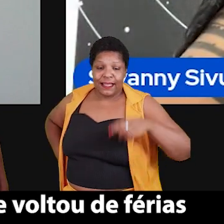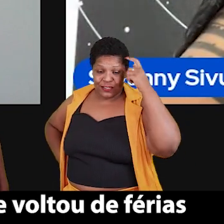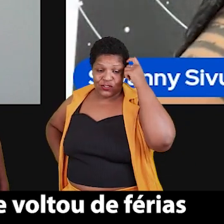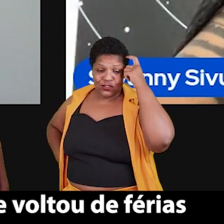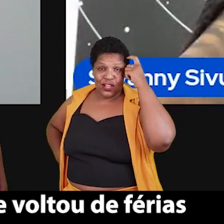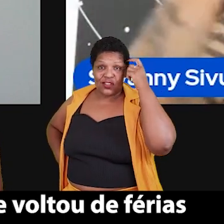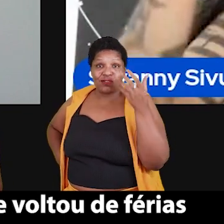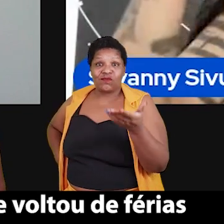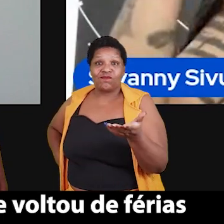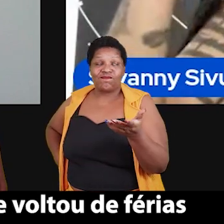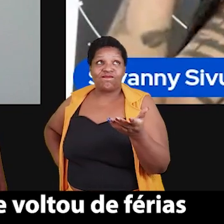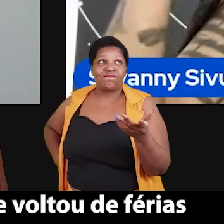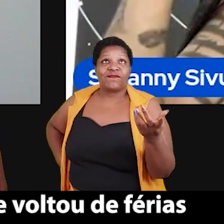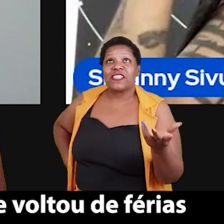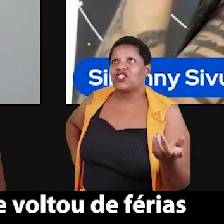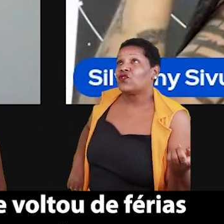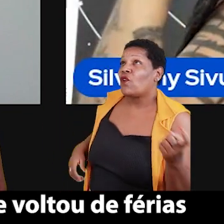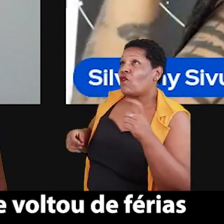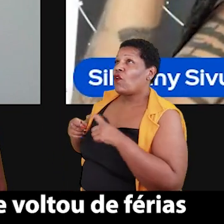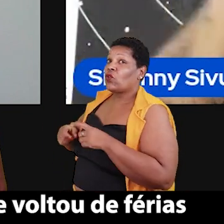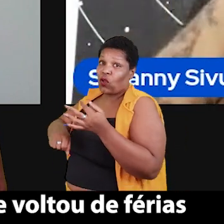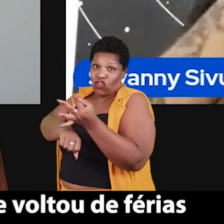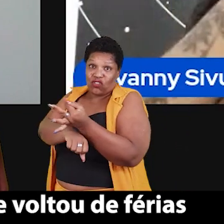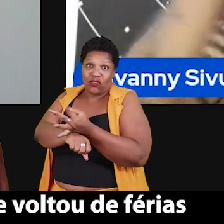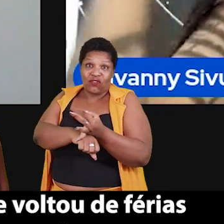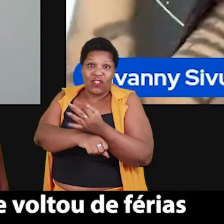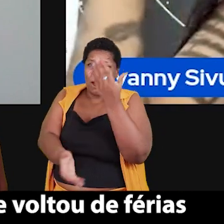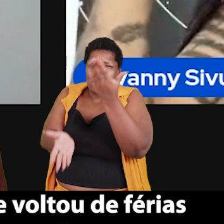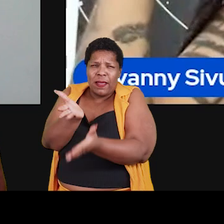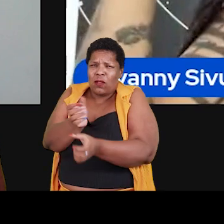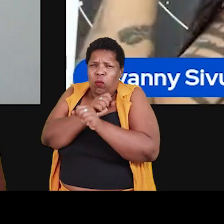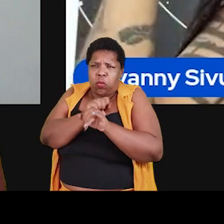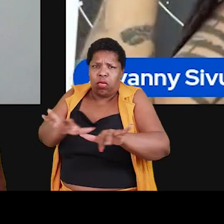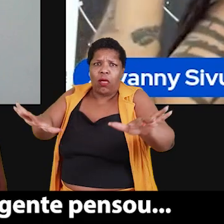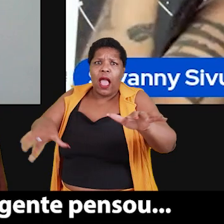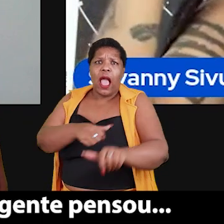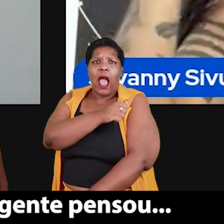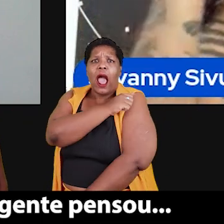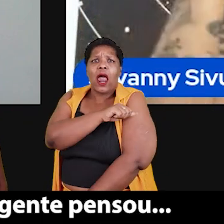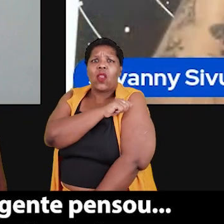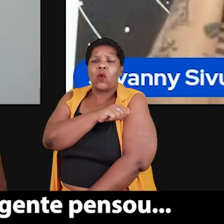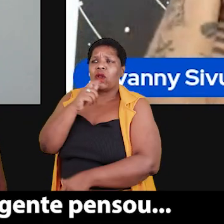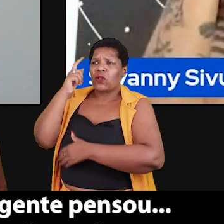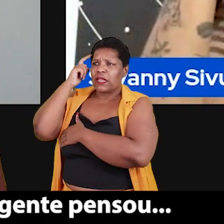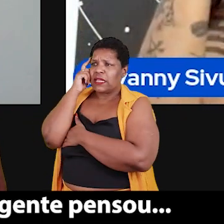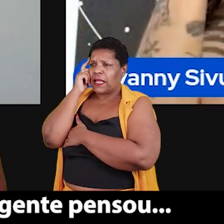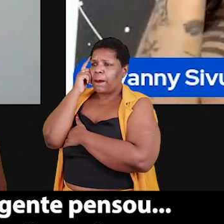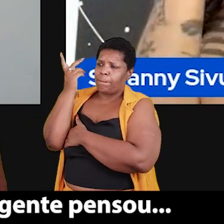fazer, cara? A gente voltou de férias e vimos que a gente perdeu um monte de aluno. E aí a gente pensou,